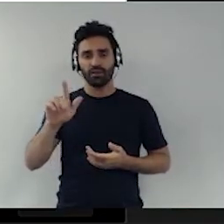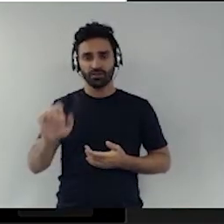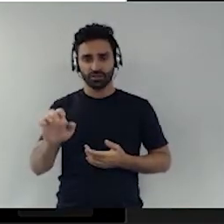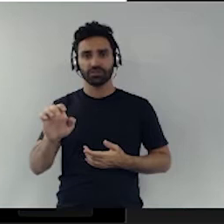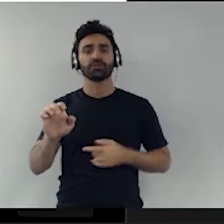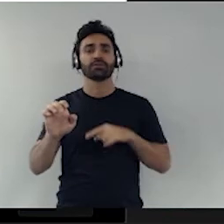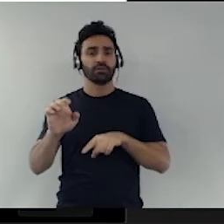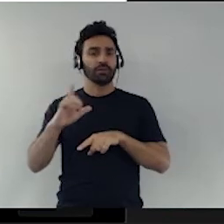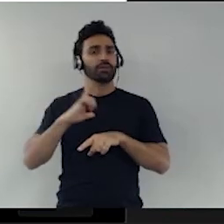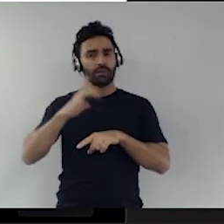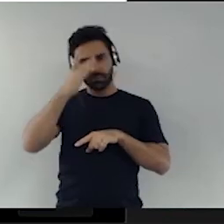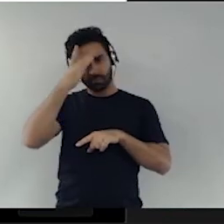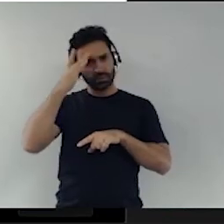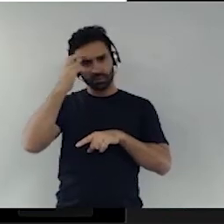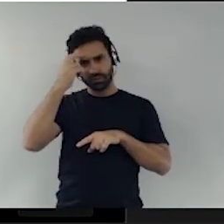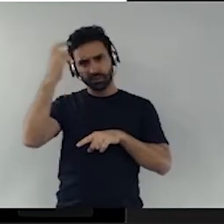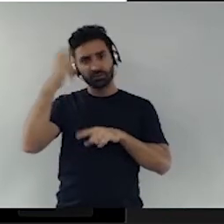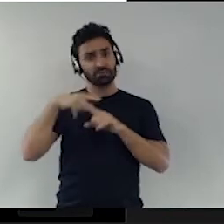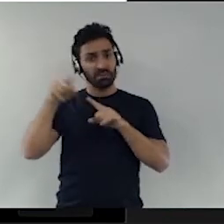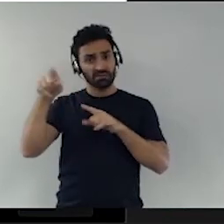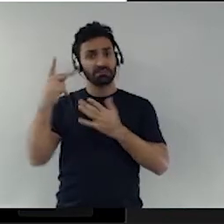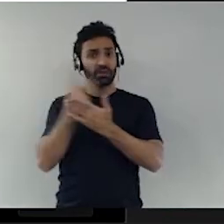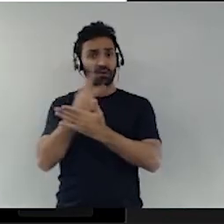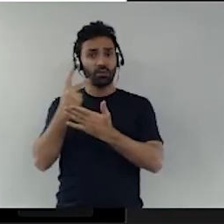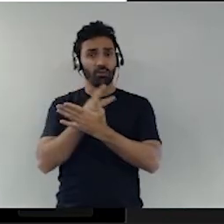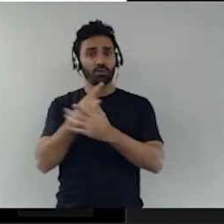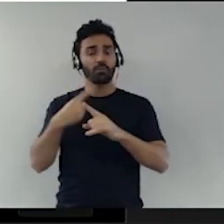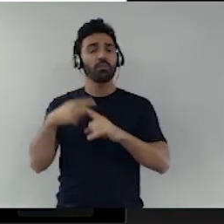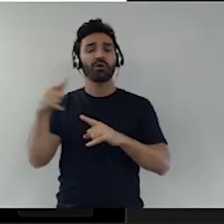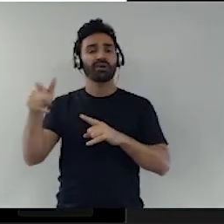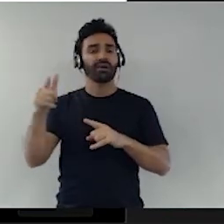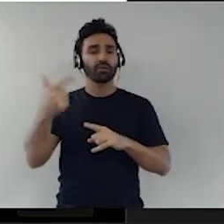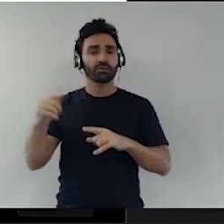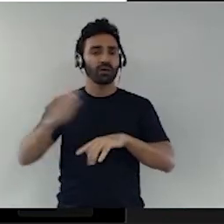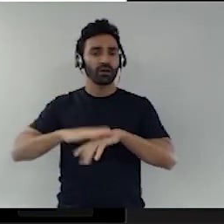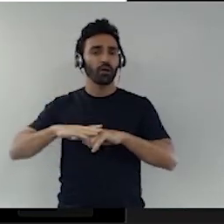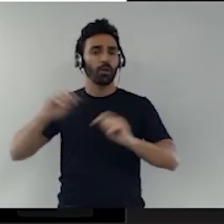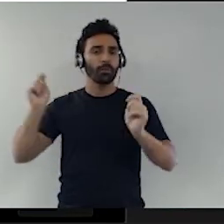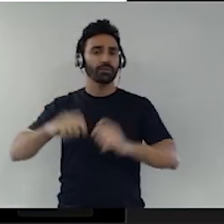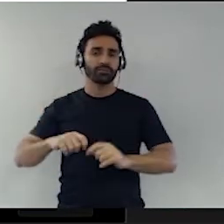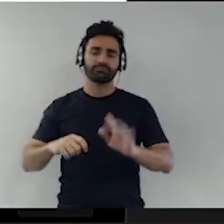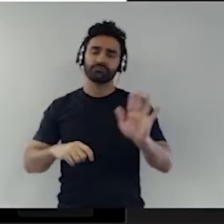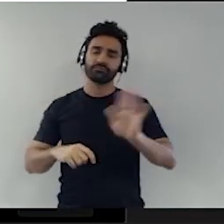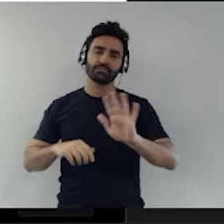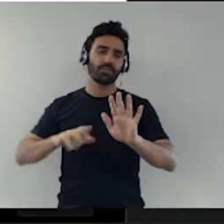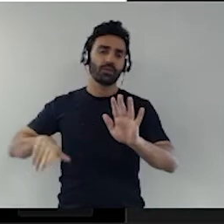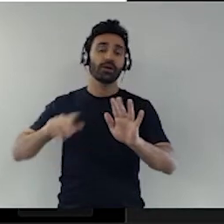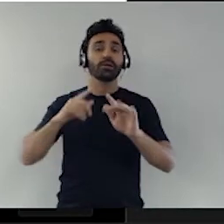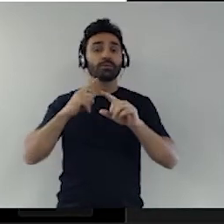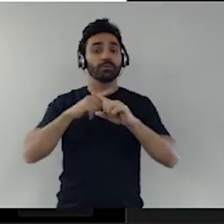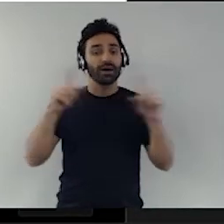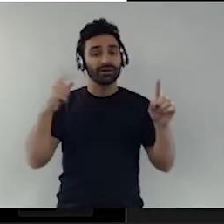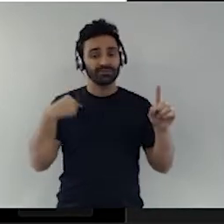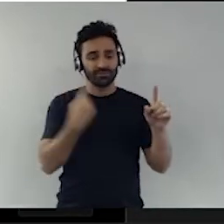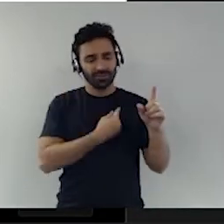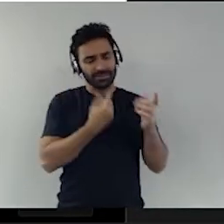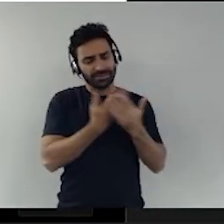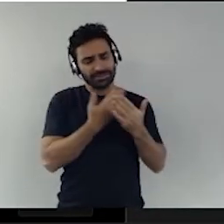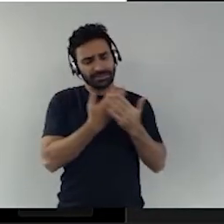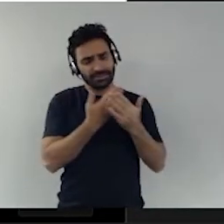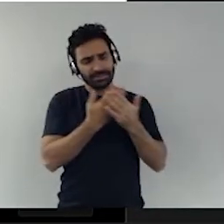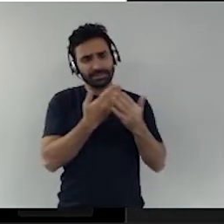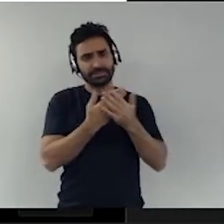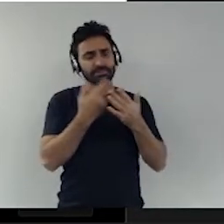estatísticos muito sofisticados lá, erraram não é porque são incompetentes, não. É porque a matemática que a gente estava estudando até então